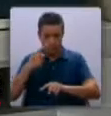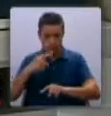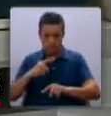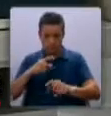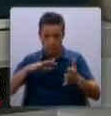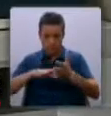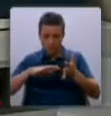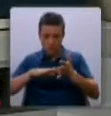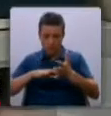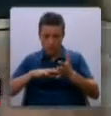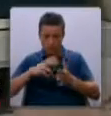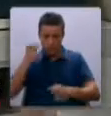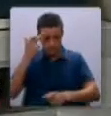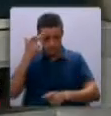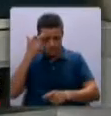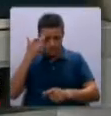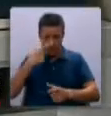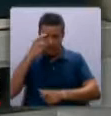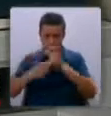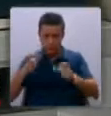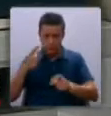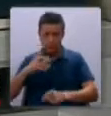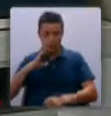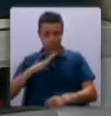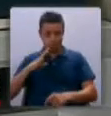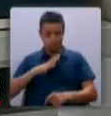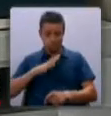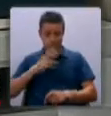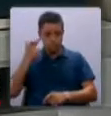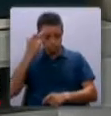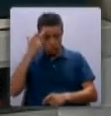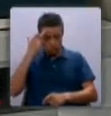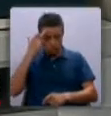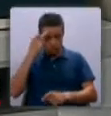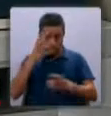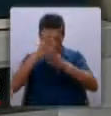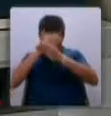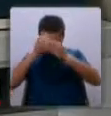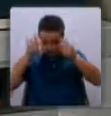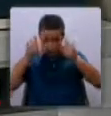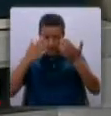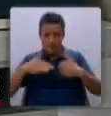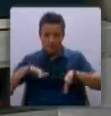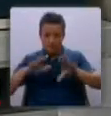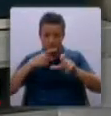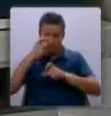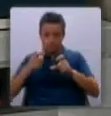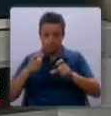em memória. Por vezes as pessoas têm receio a decorar códigos para esquecer, mas há muitas